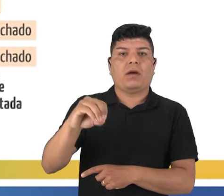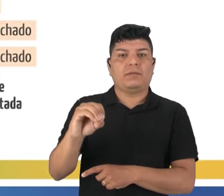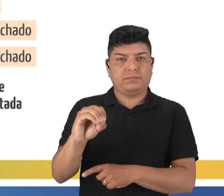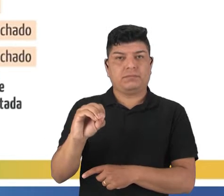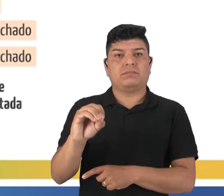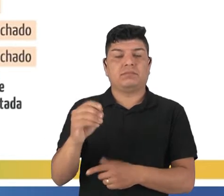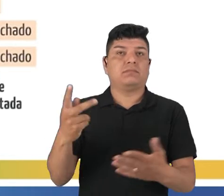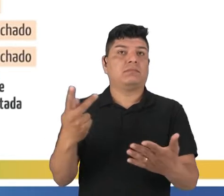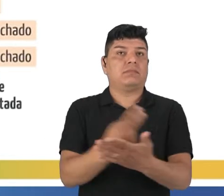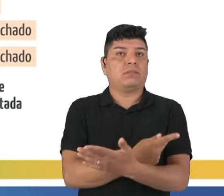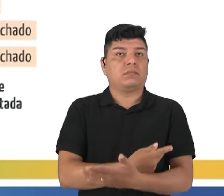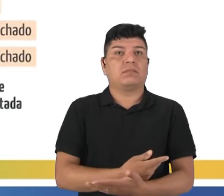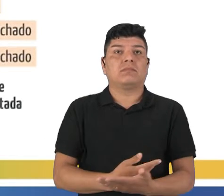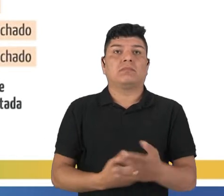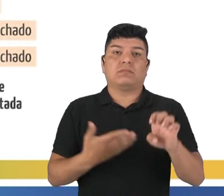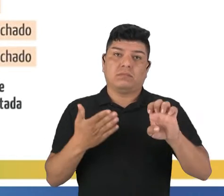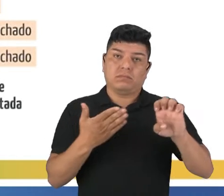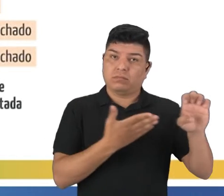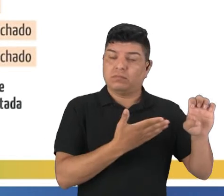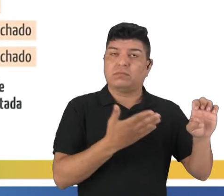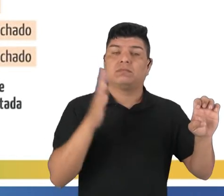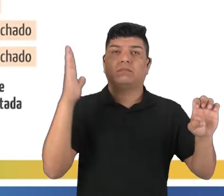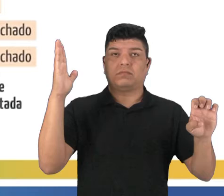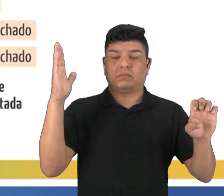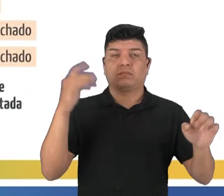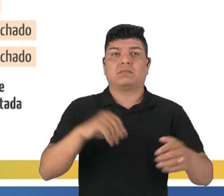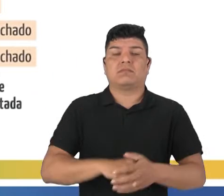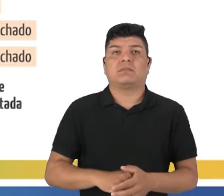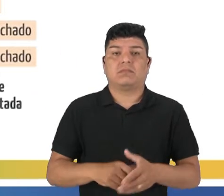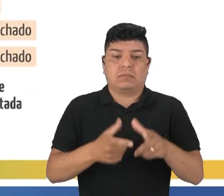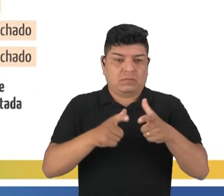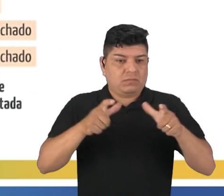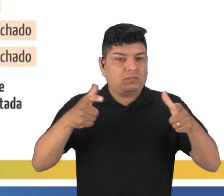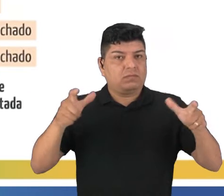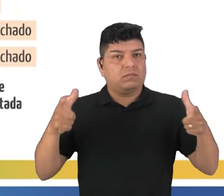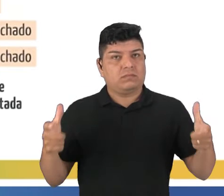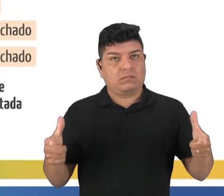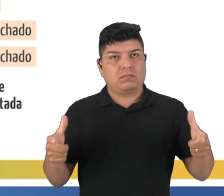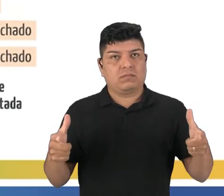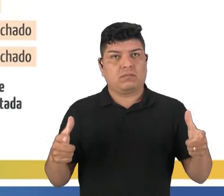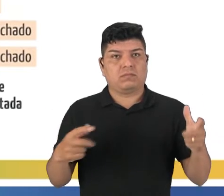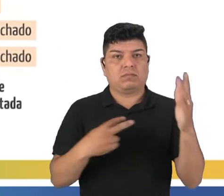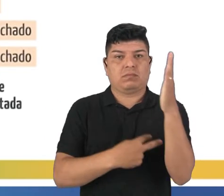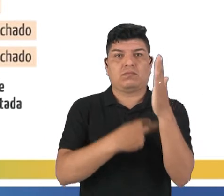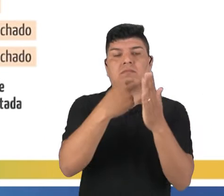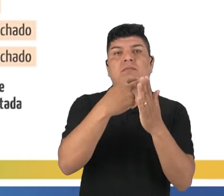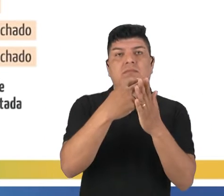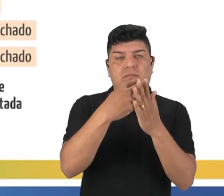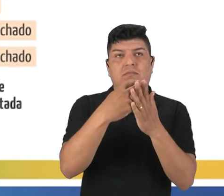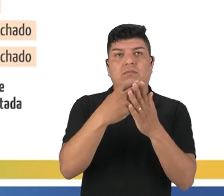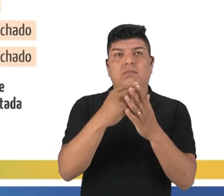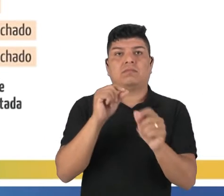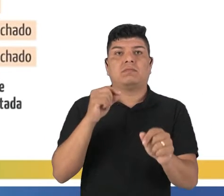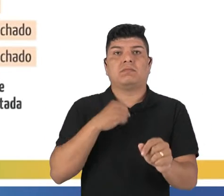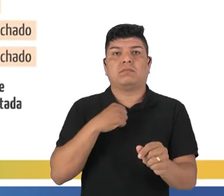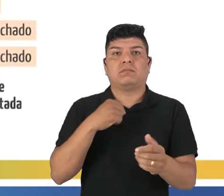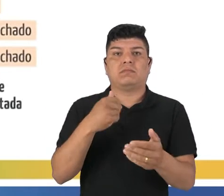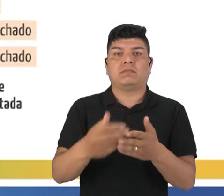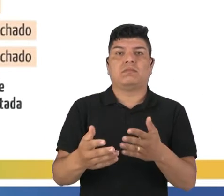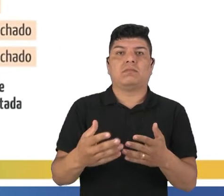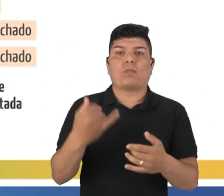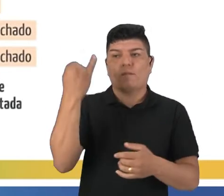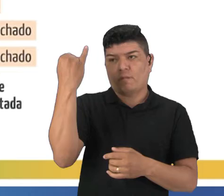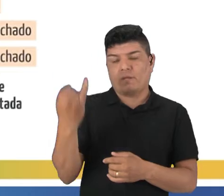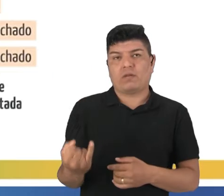o hipotireoidismo. O hipotireoidismo, ele aumenta, né, o volume da tireoide e causa perda de